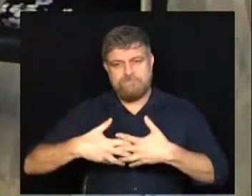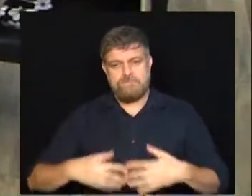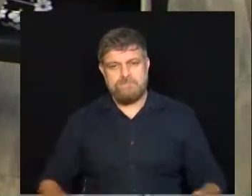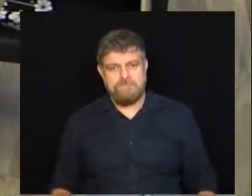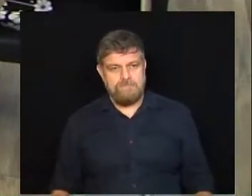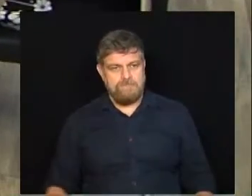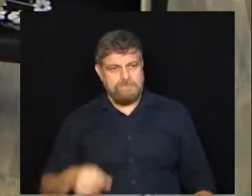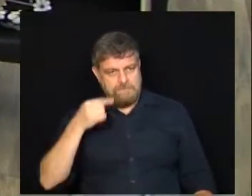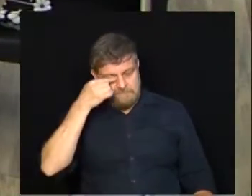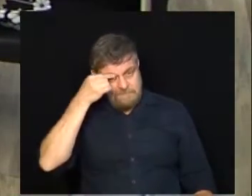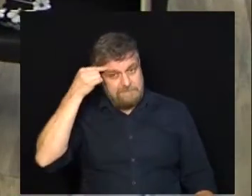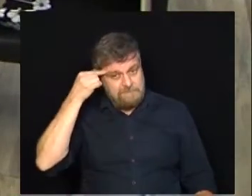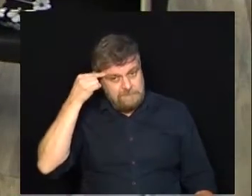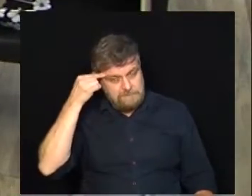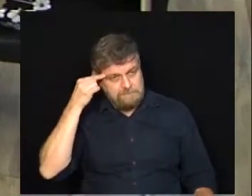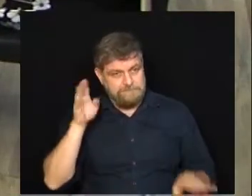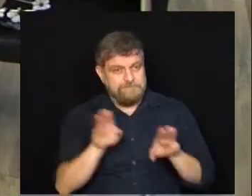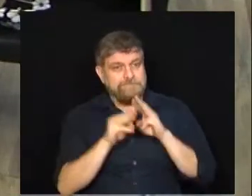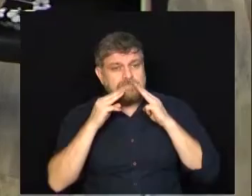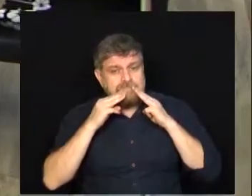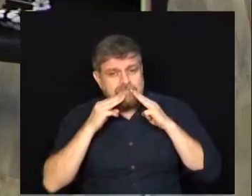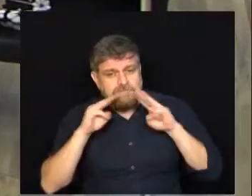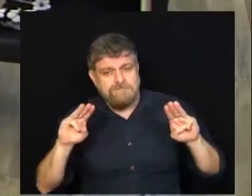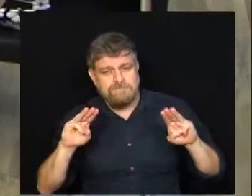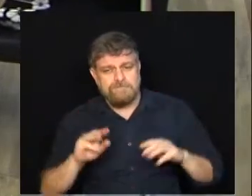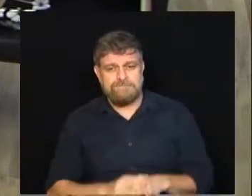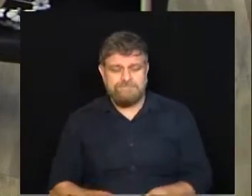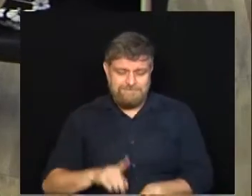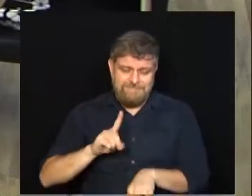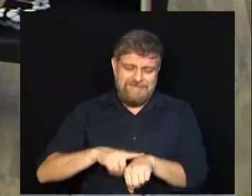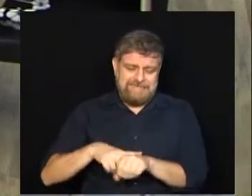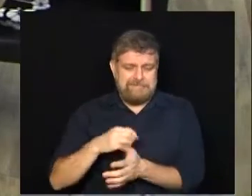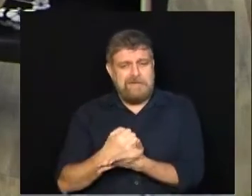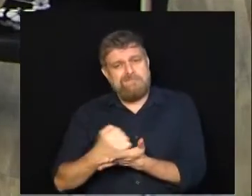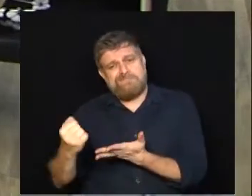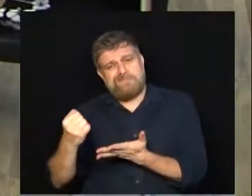Vereadora, eu queria que a senhora também deixasse um recadinho final, que infelizmente nosso tempo acabou.